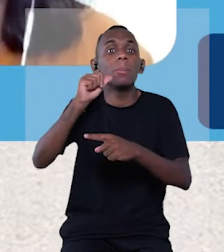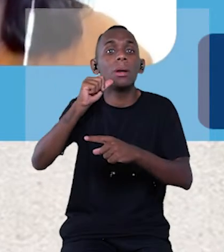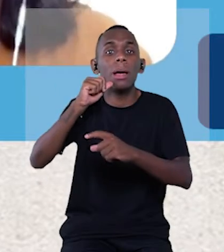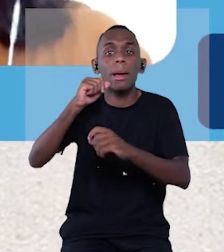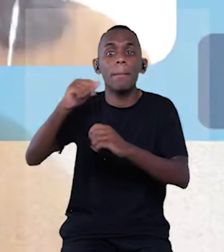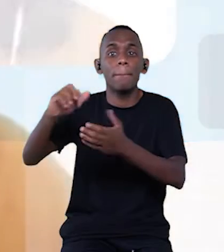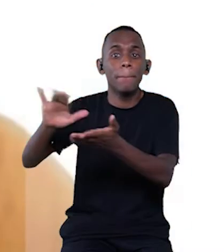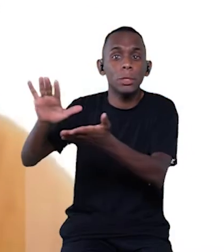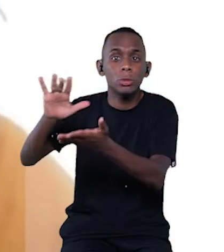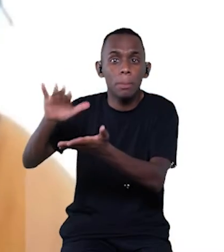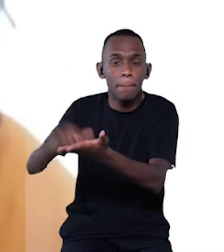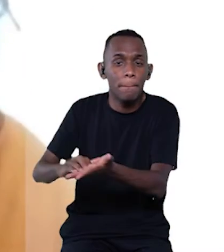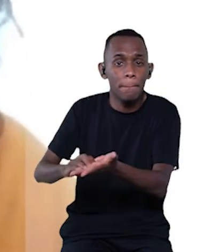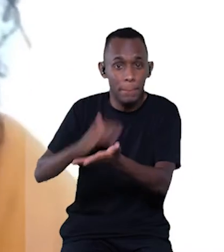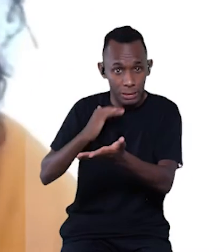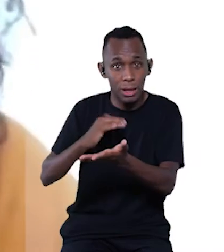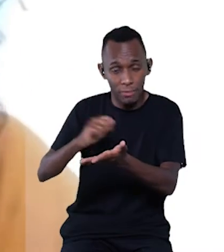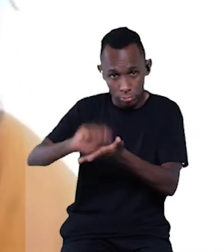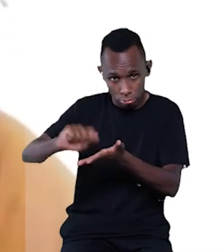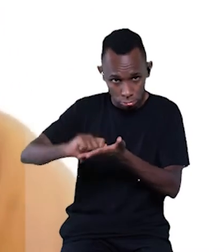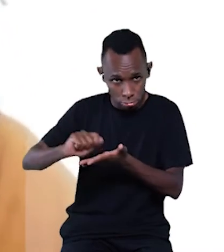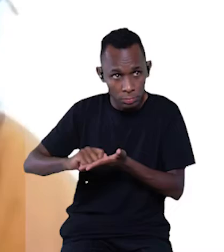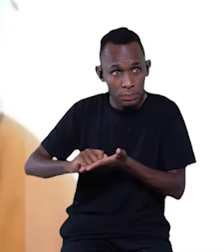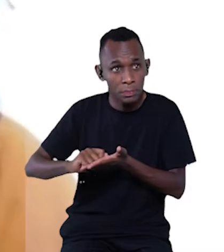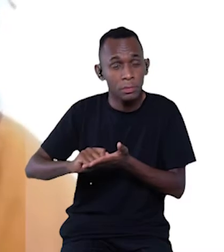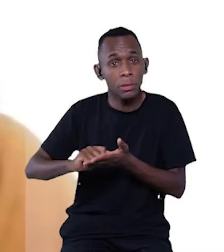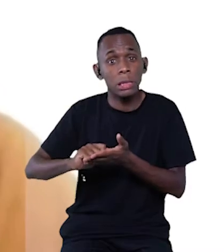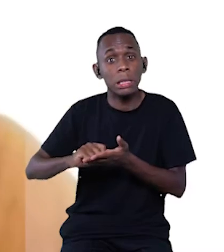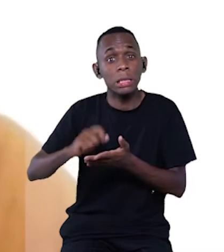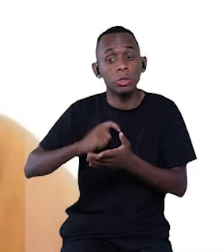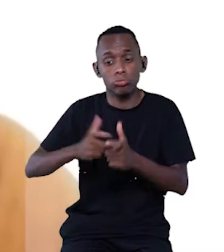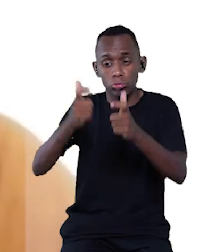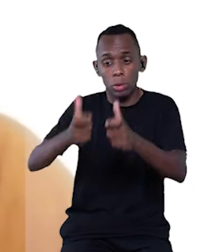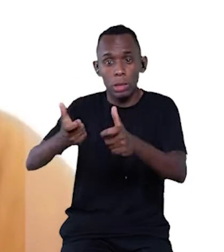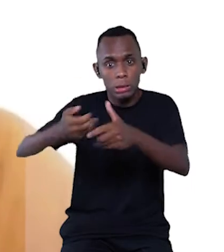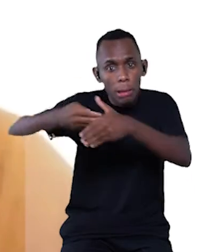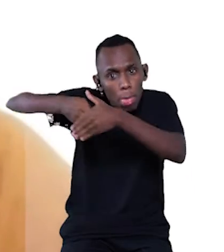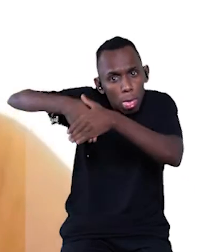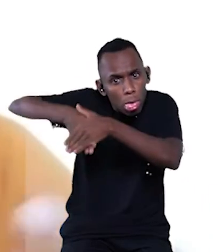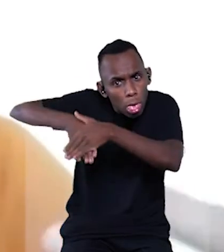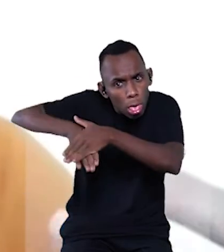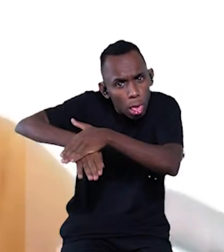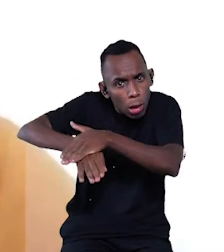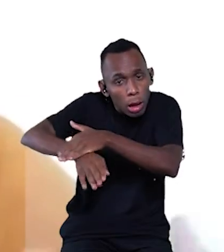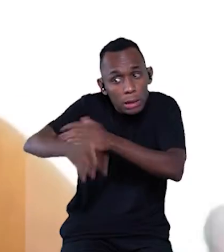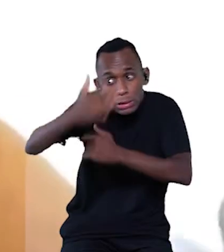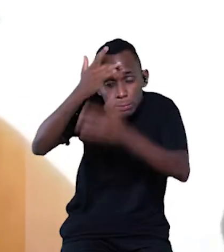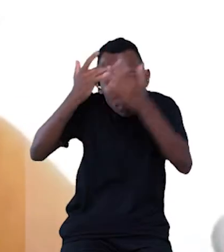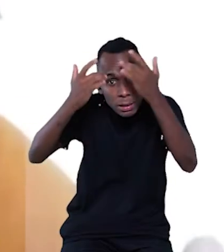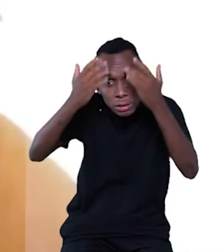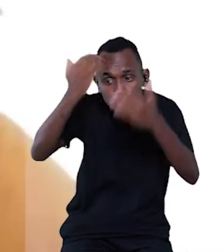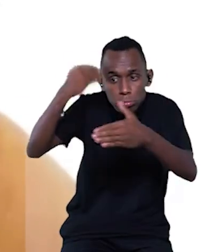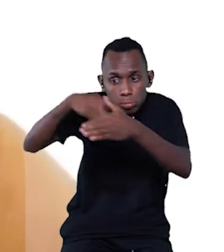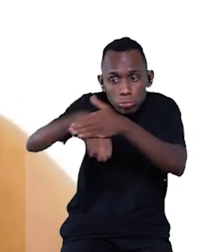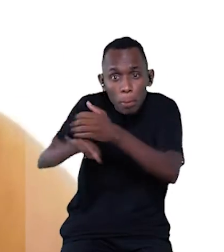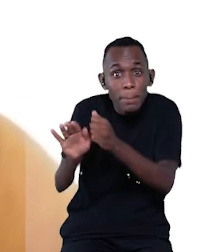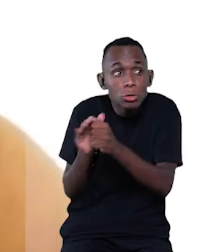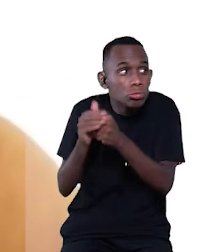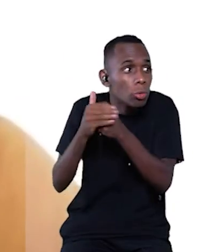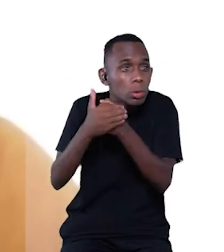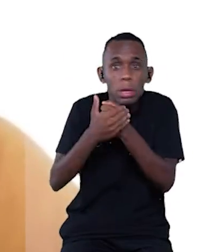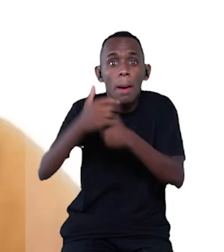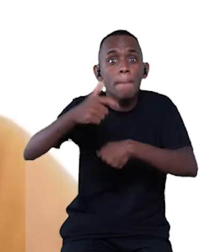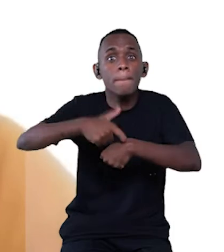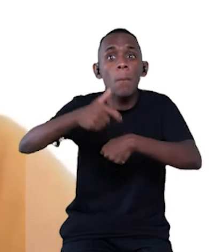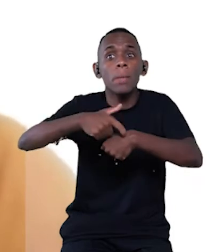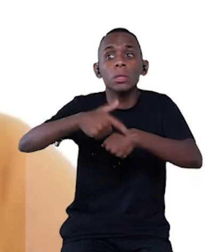tinha os bunkers, né, que eles iam para debaixo do solo, eram esconderijos para